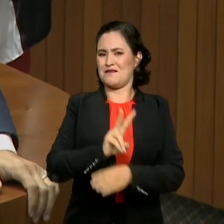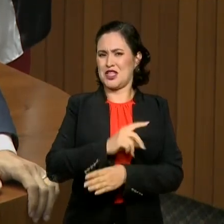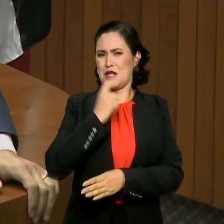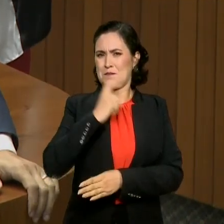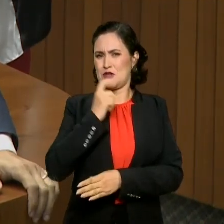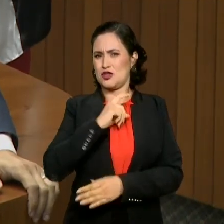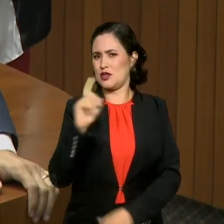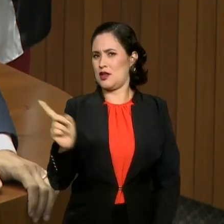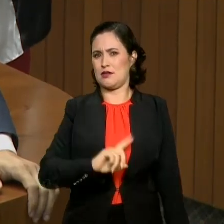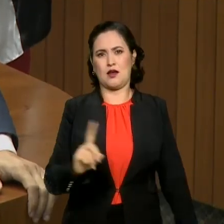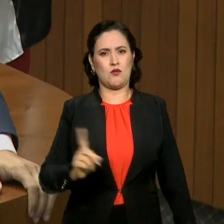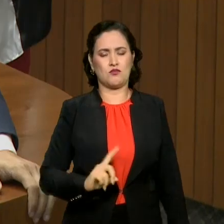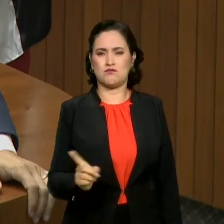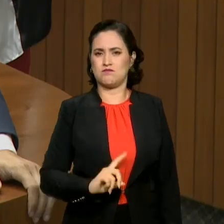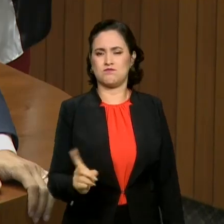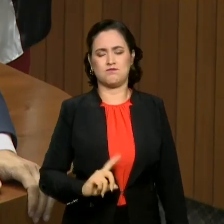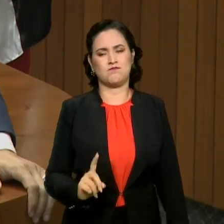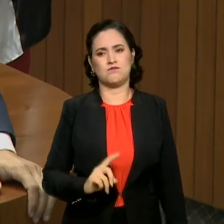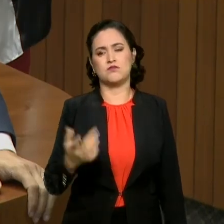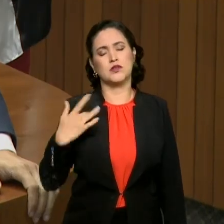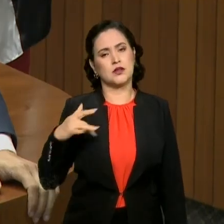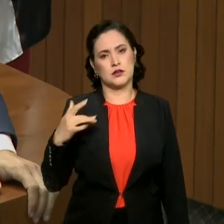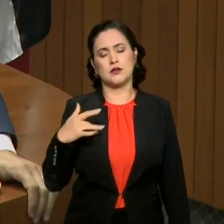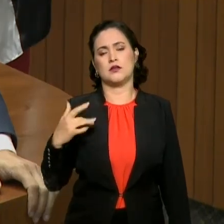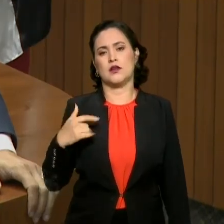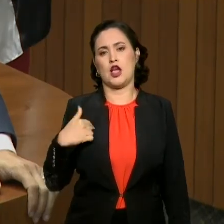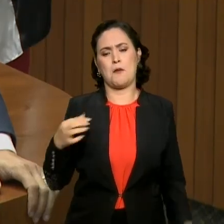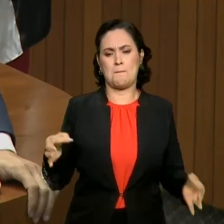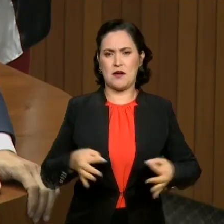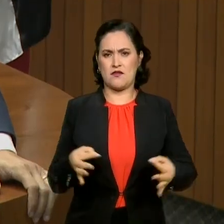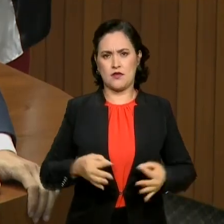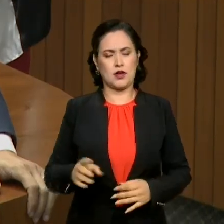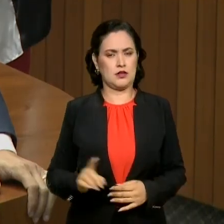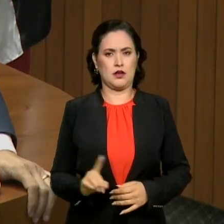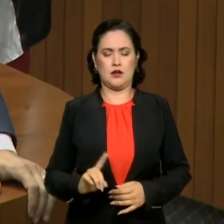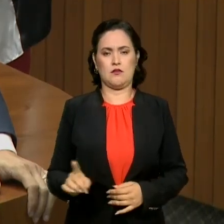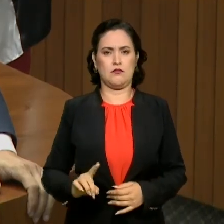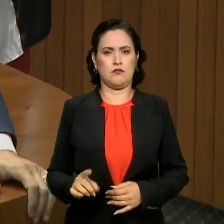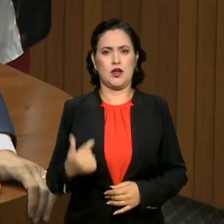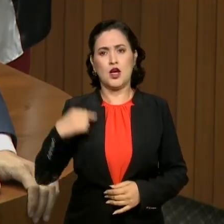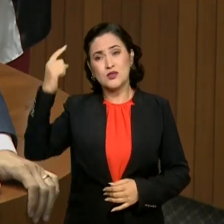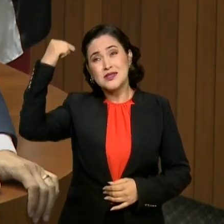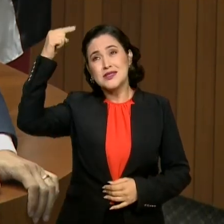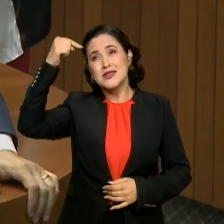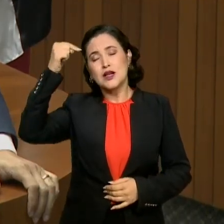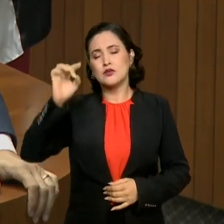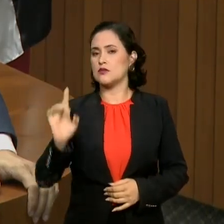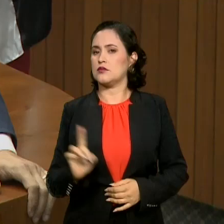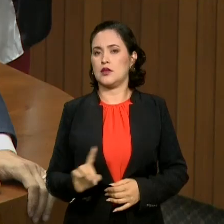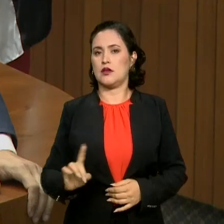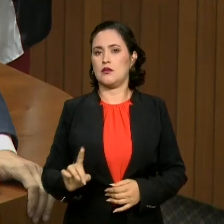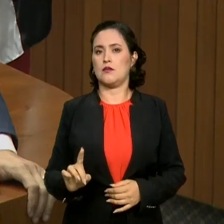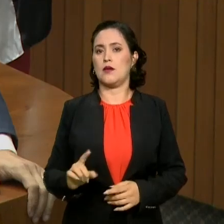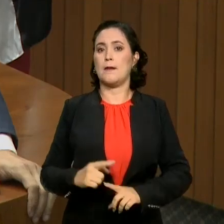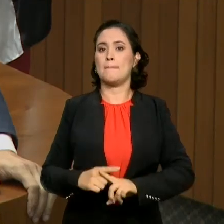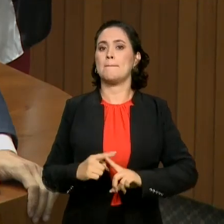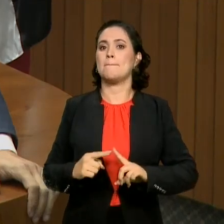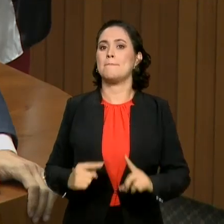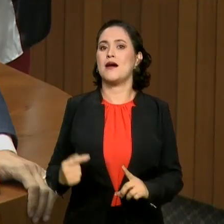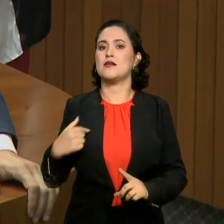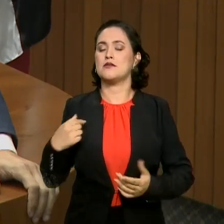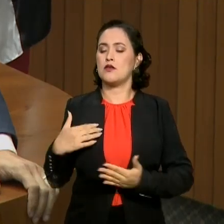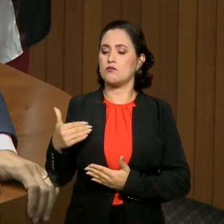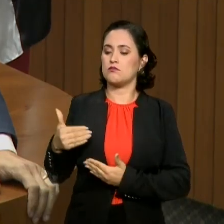família, infelizmente, não sou perfeito, eu não sou santo, mas eu sou uma pessoa em constante